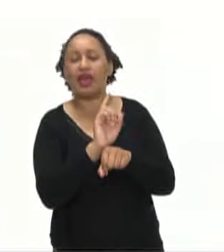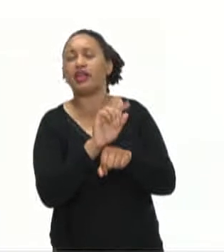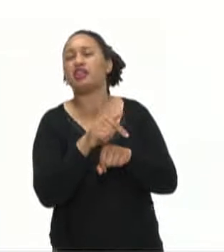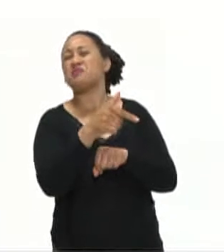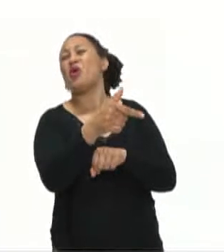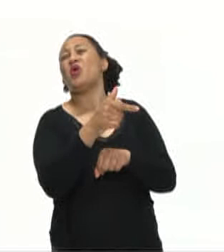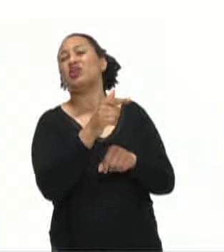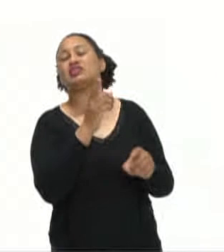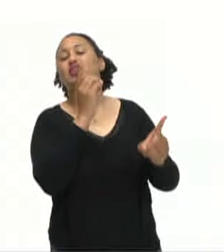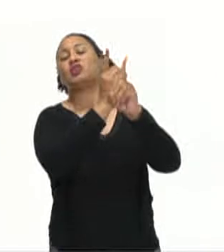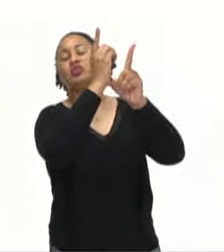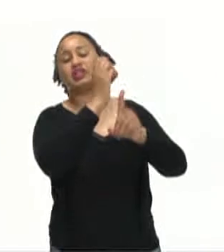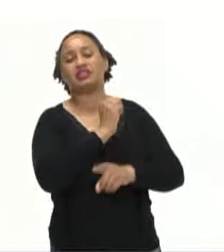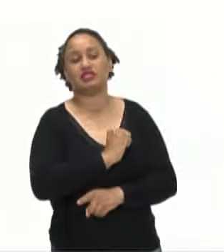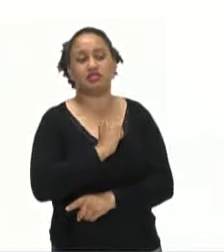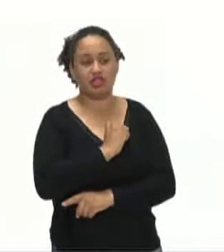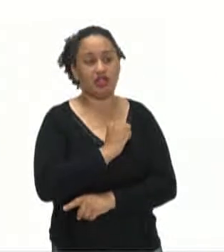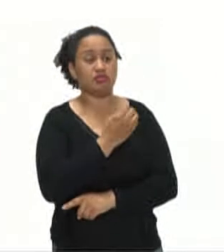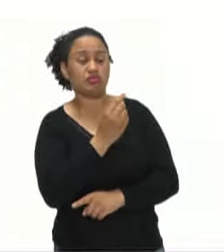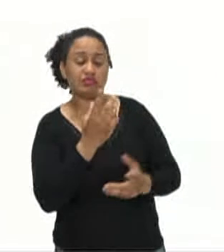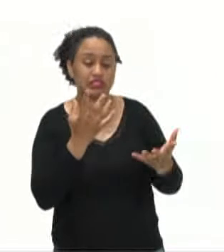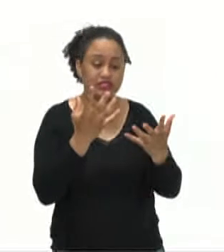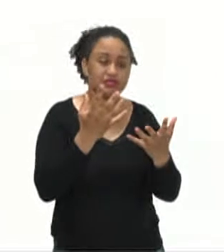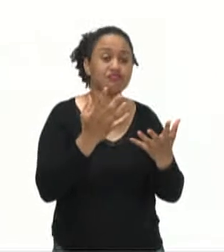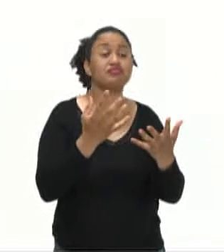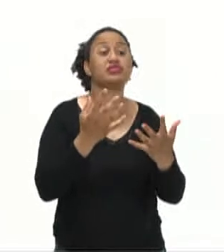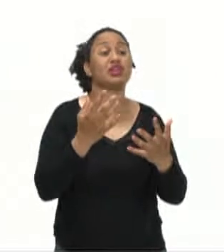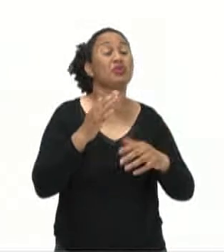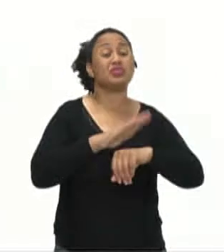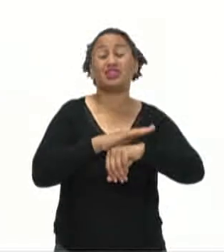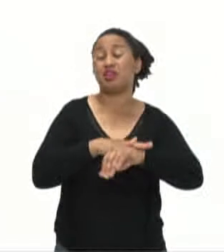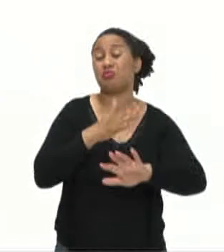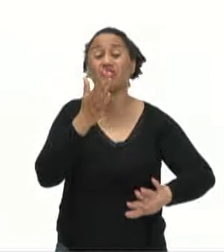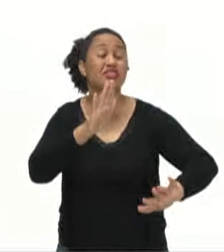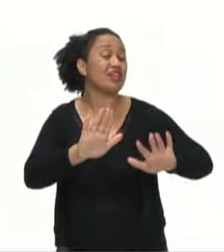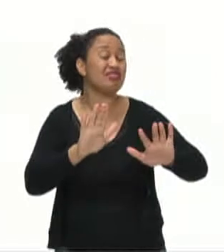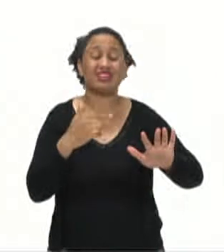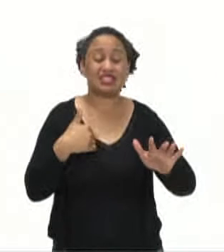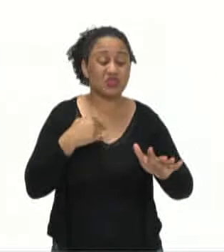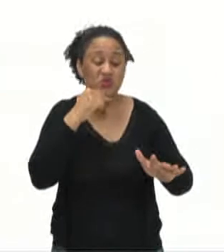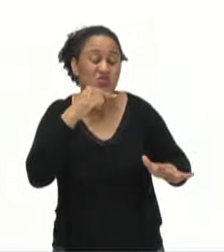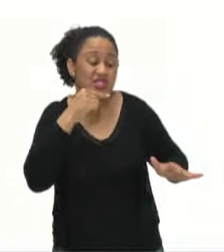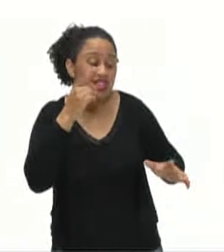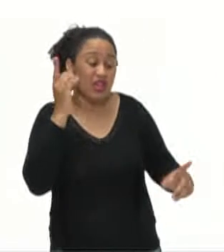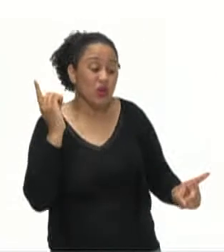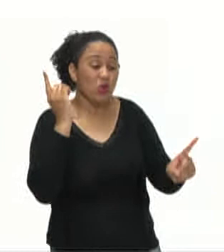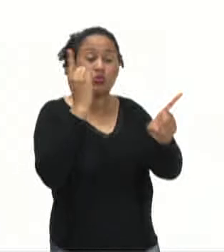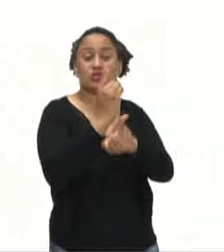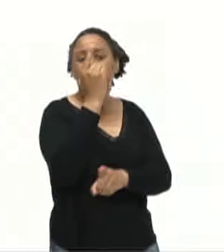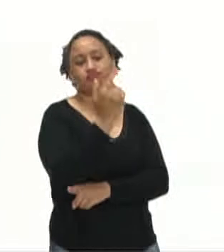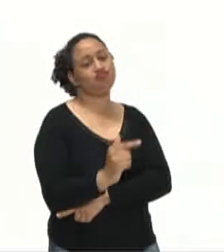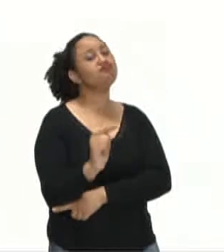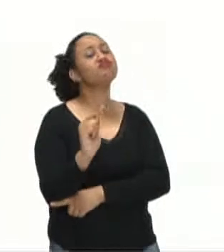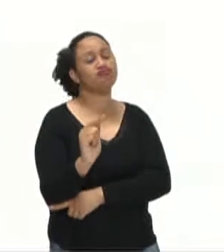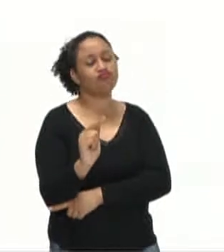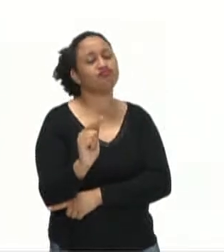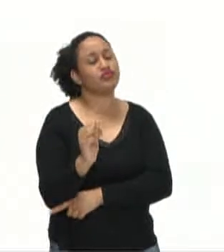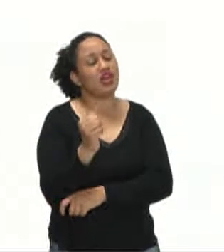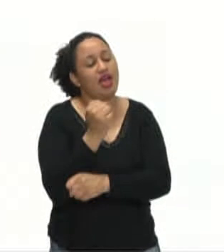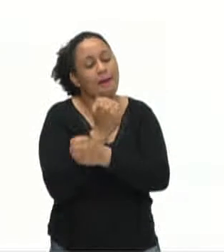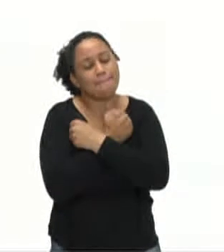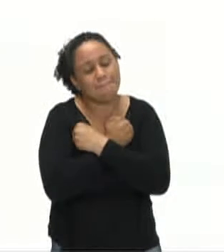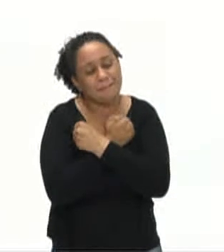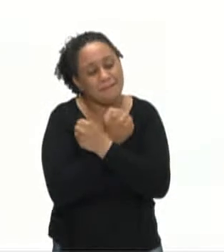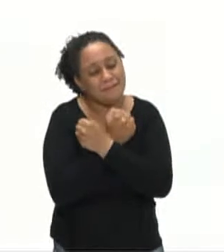às vezes se desenganar. O tempo talvez não dê chance da gente se reencontrar. Abrace a vida